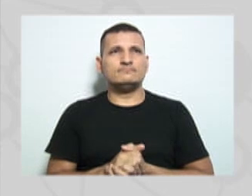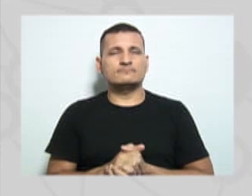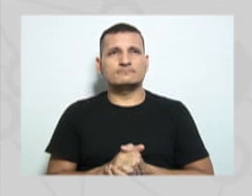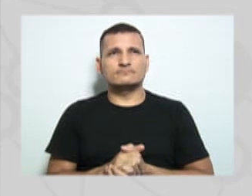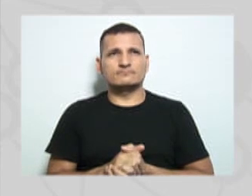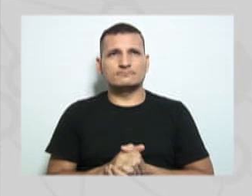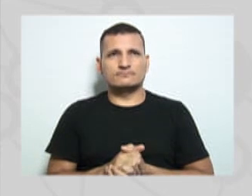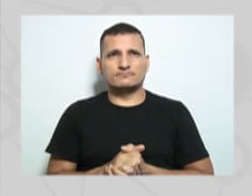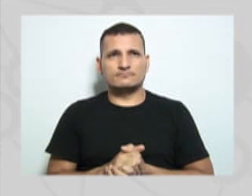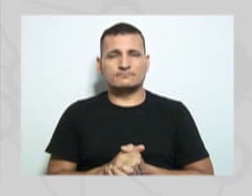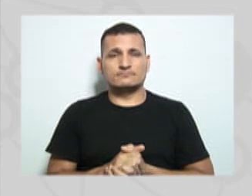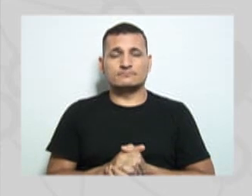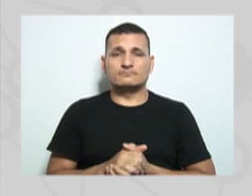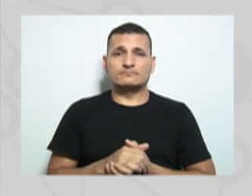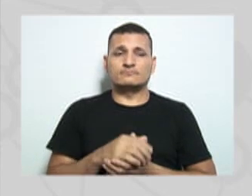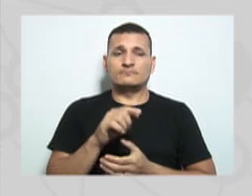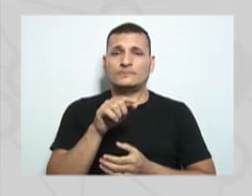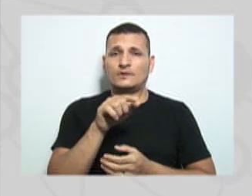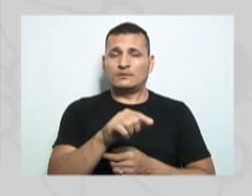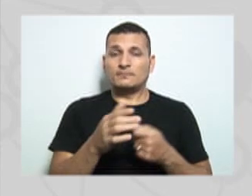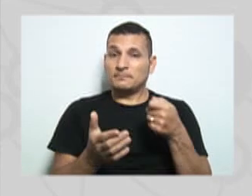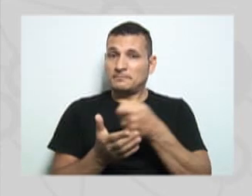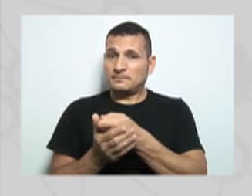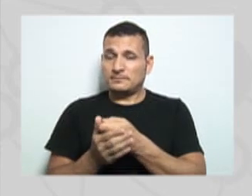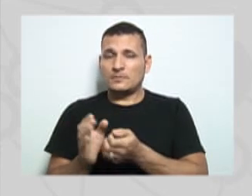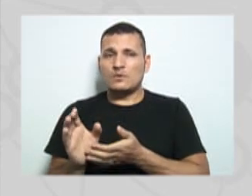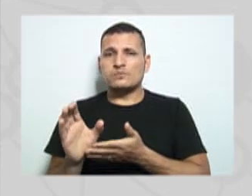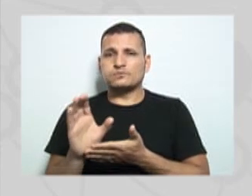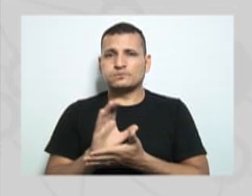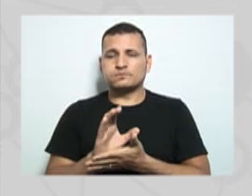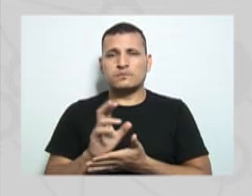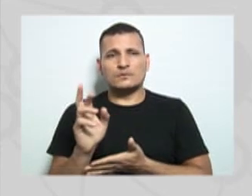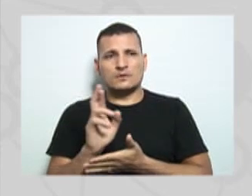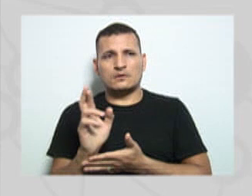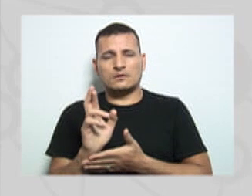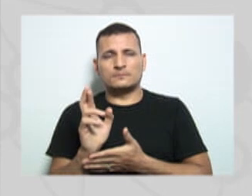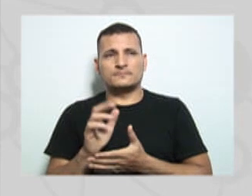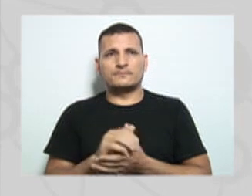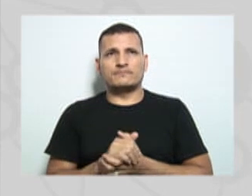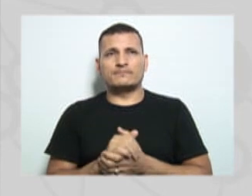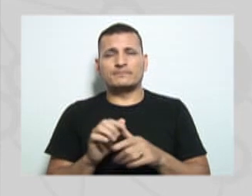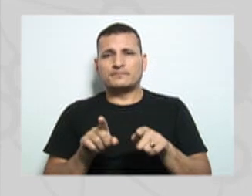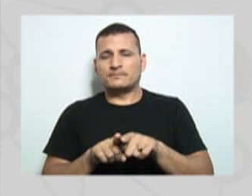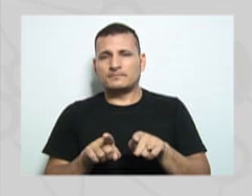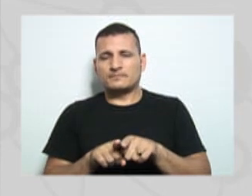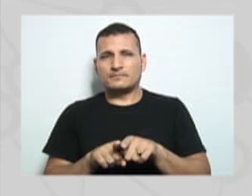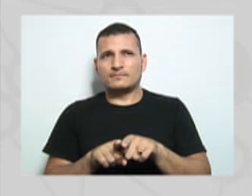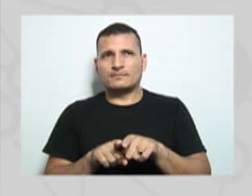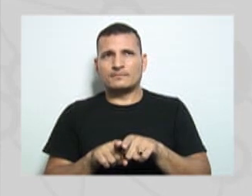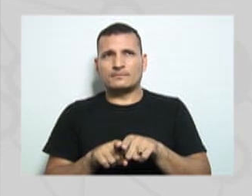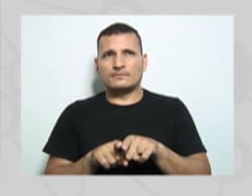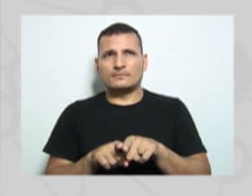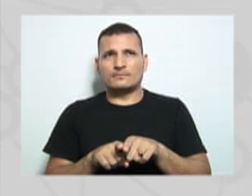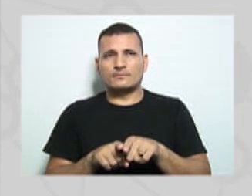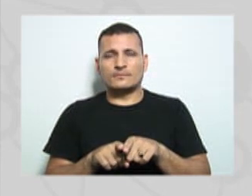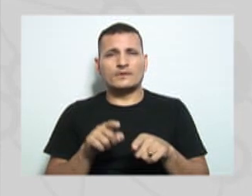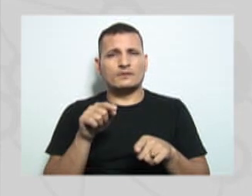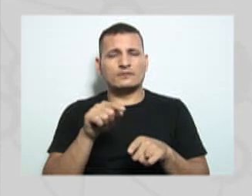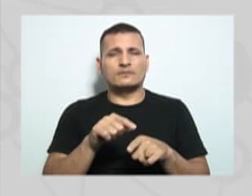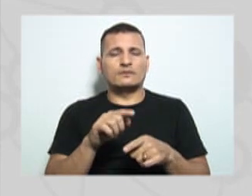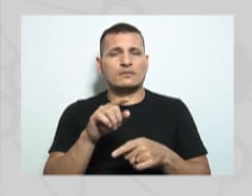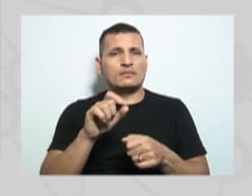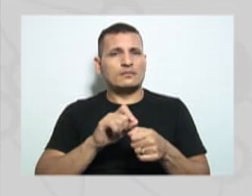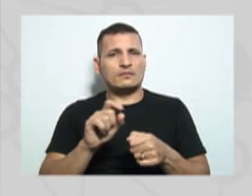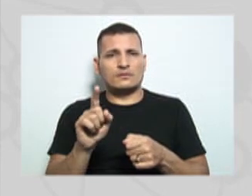O contribuinte obrigado ao lucro real e também se o contribuinte obrigado ao lucro real não escriturar, ou